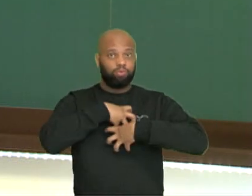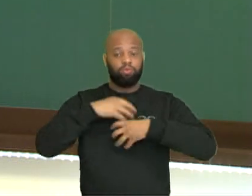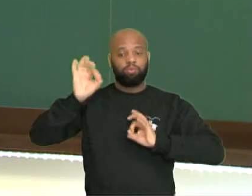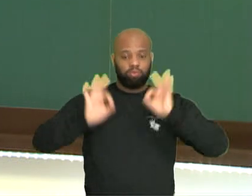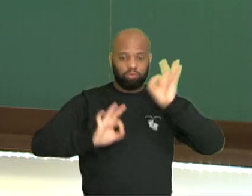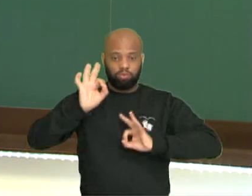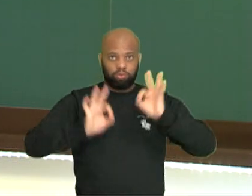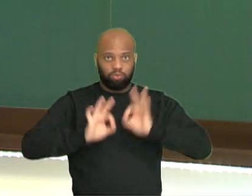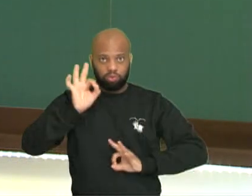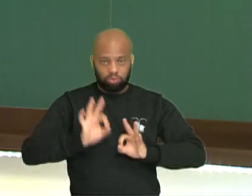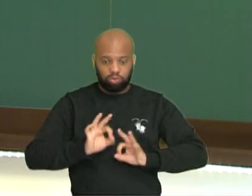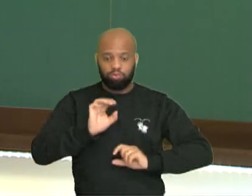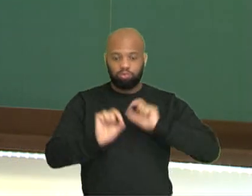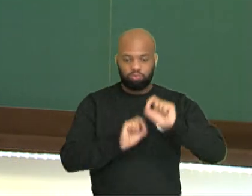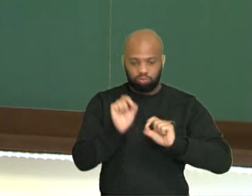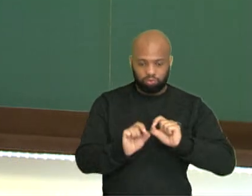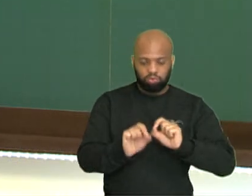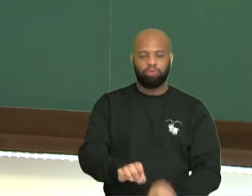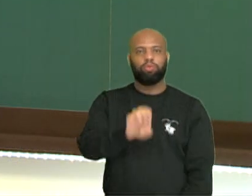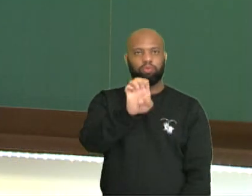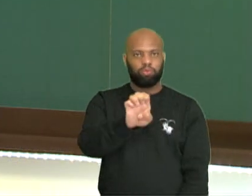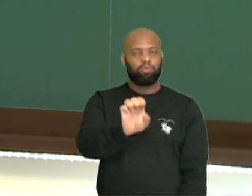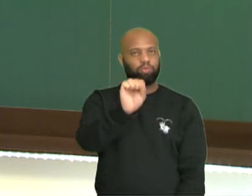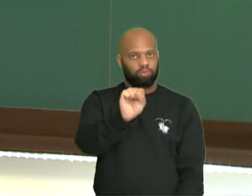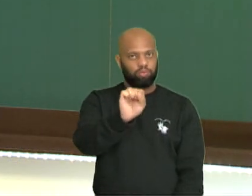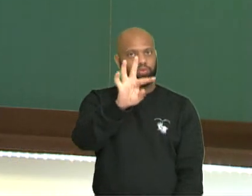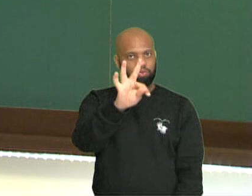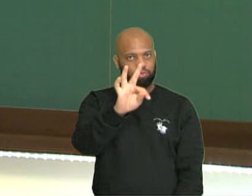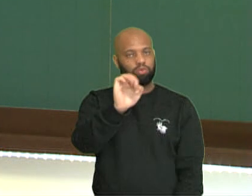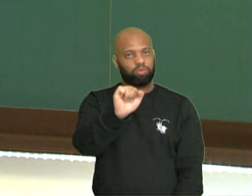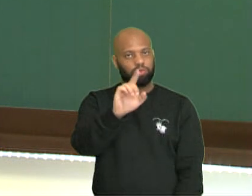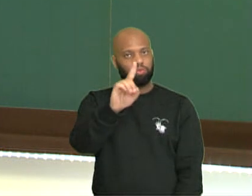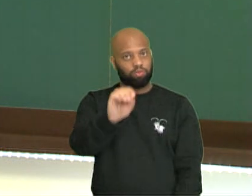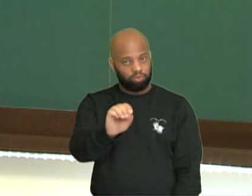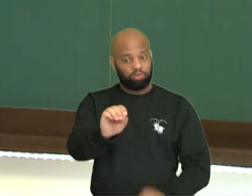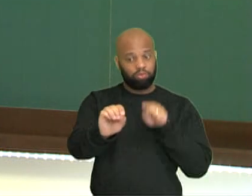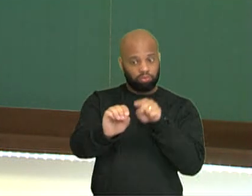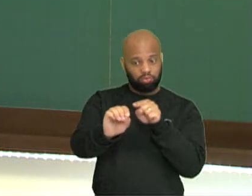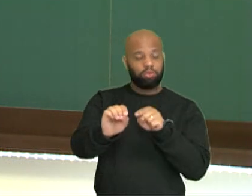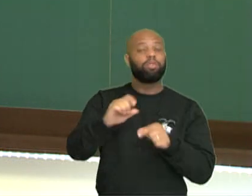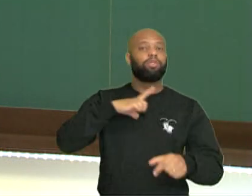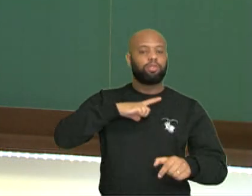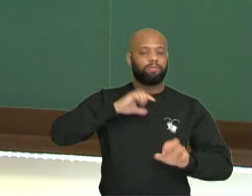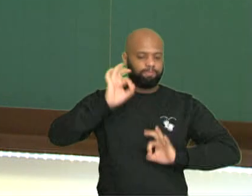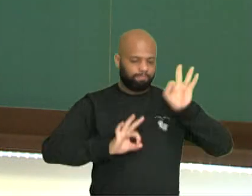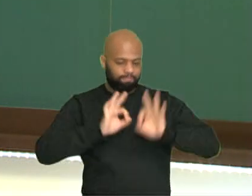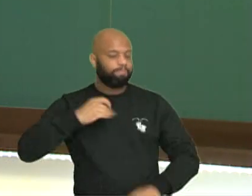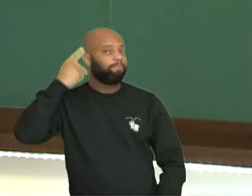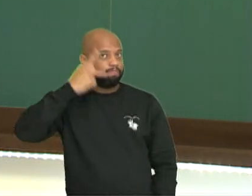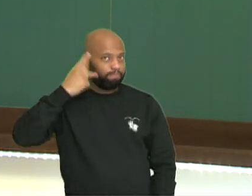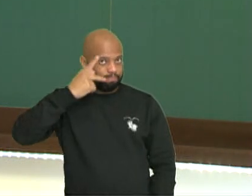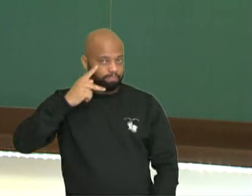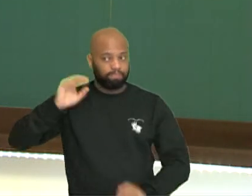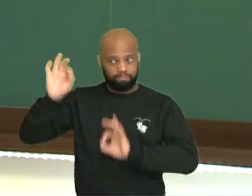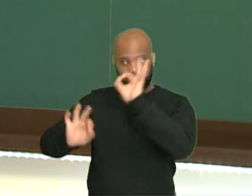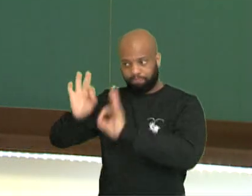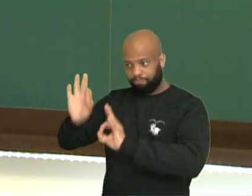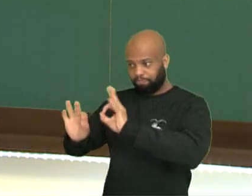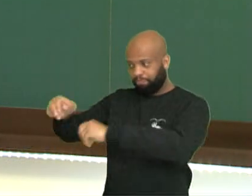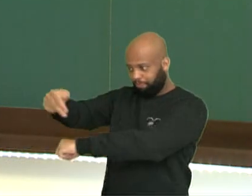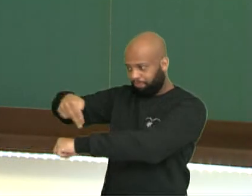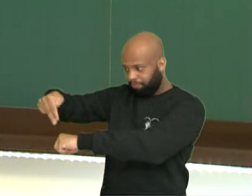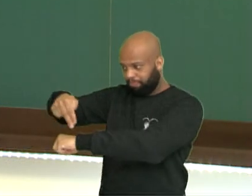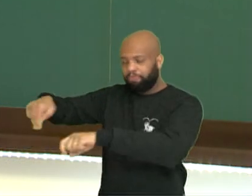organização estatal. Então, o Estado, na sua conformação política, organiza tanto a nação quanto